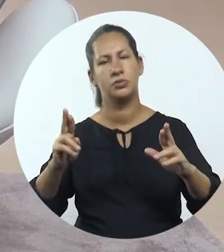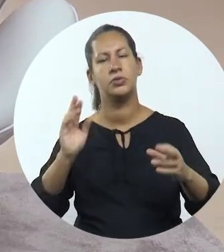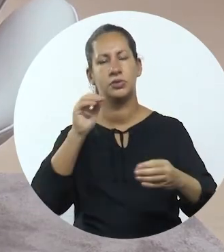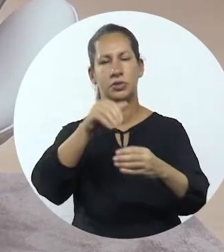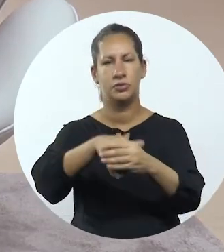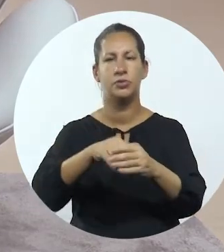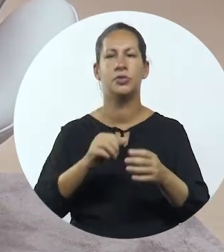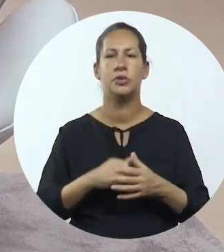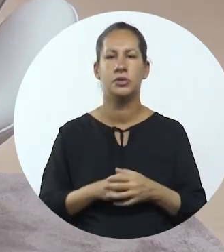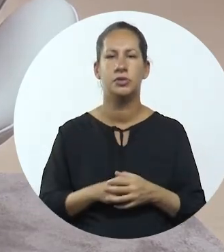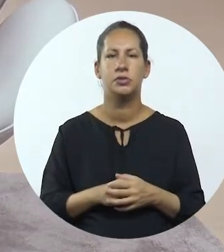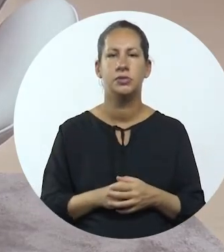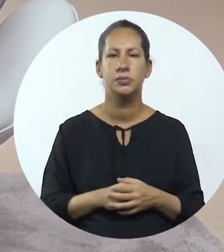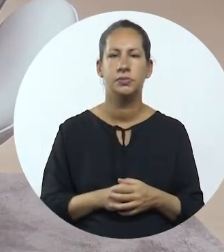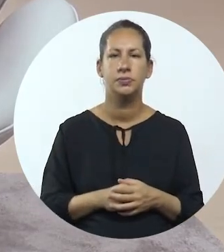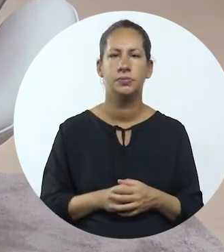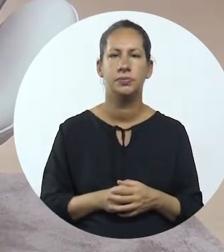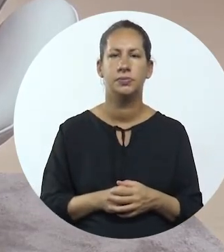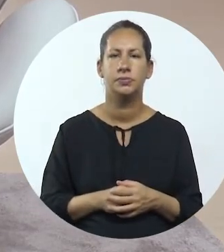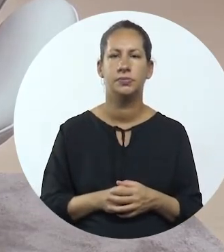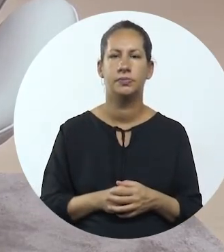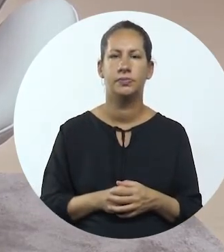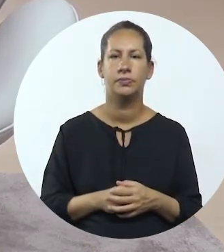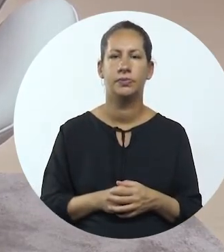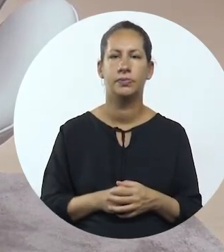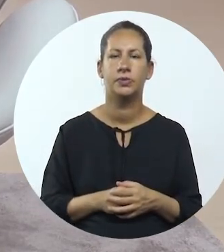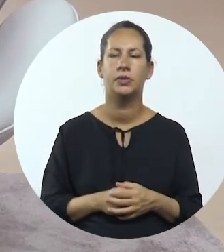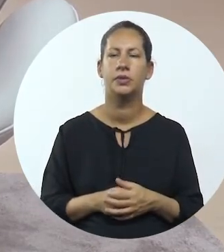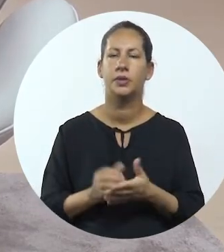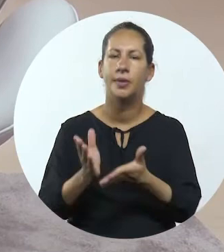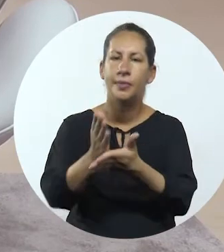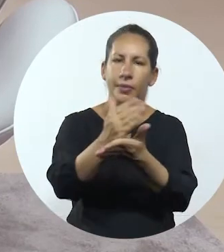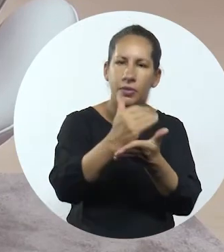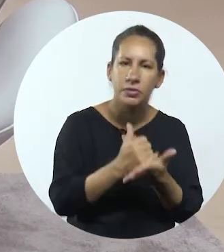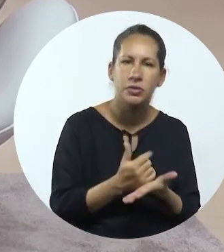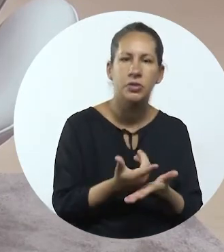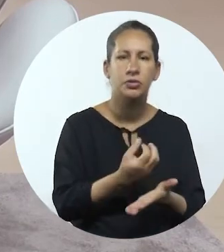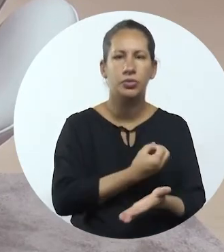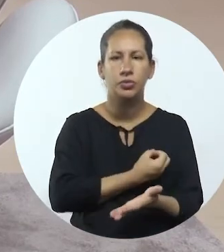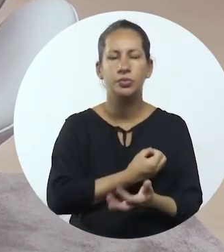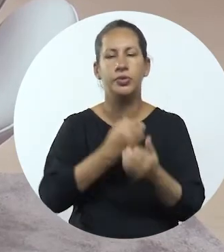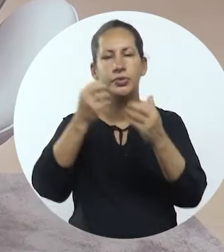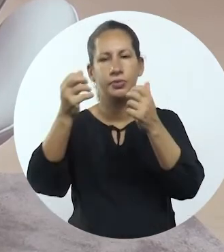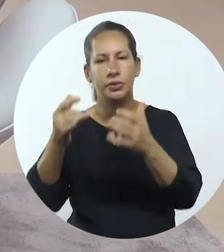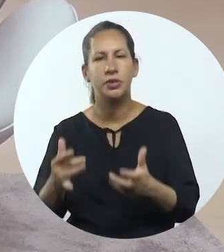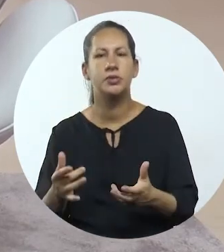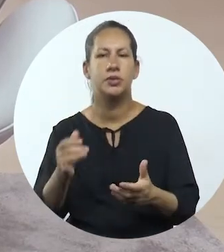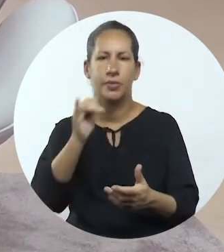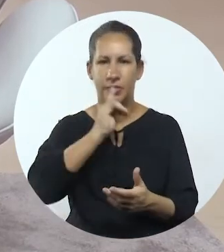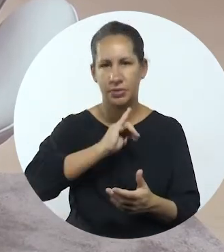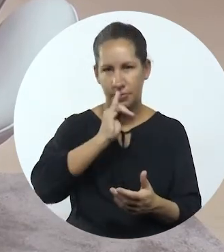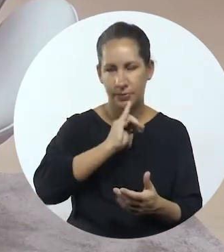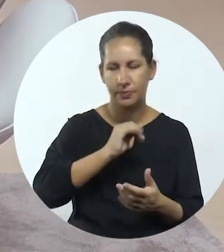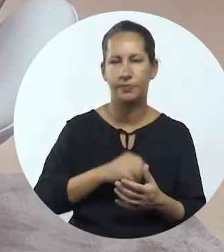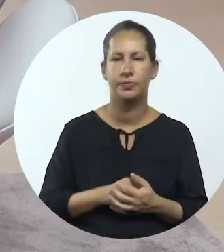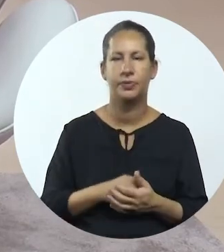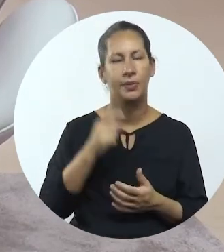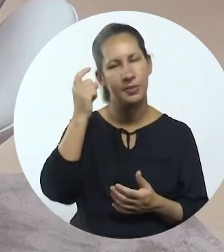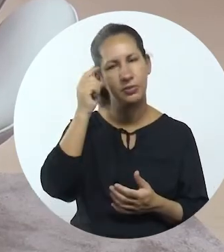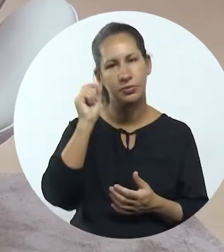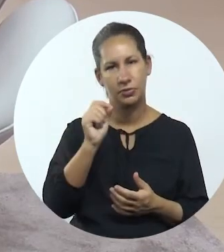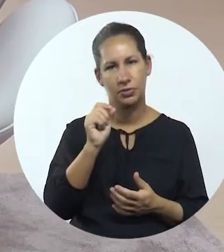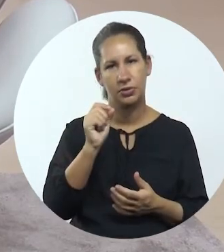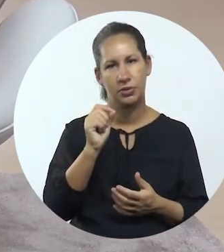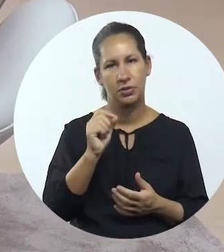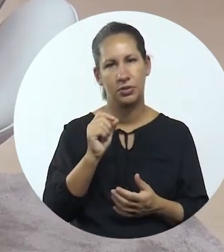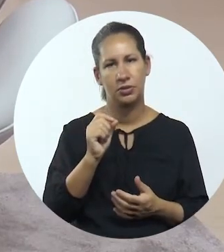das eleições, para o momento da apuração e da prestação de contas, por exemplo? Eu acho que legitima